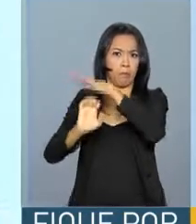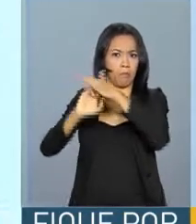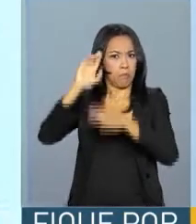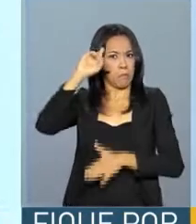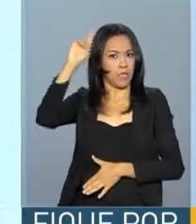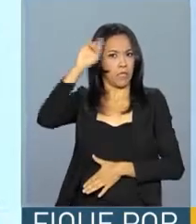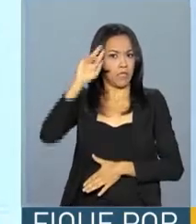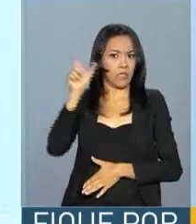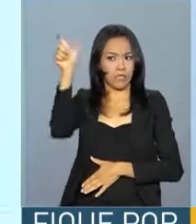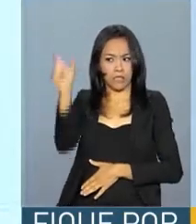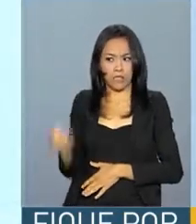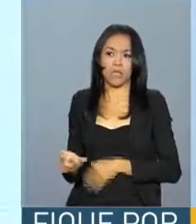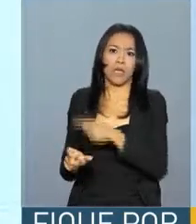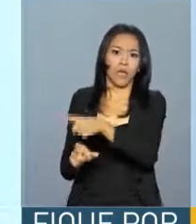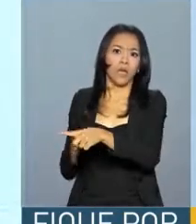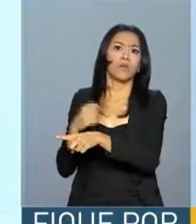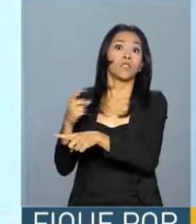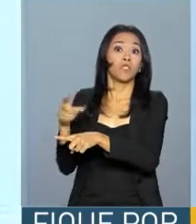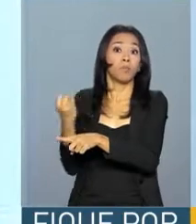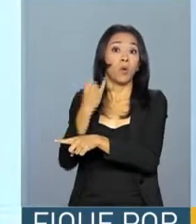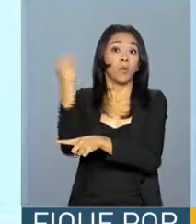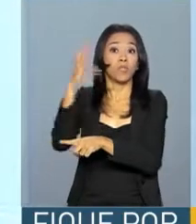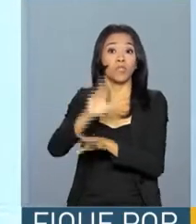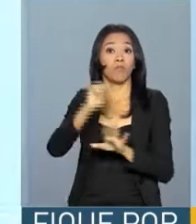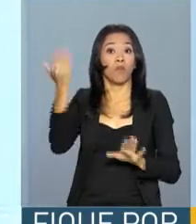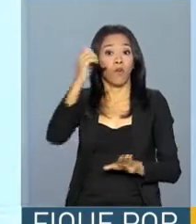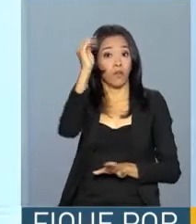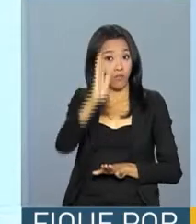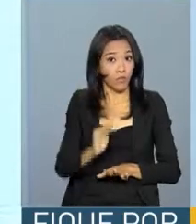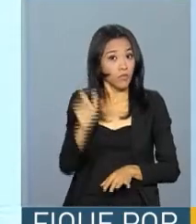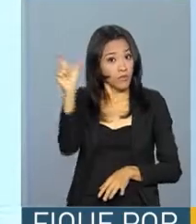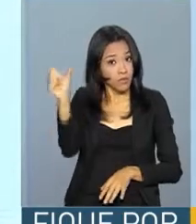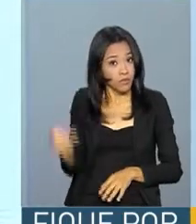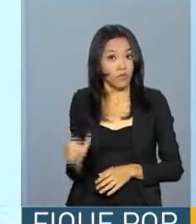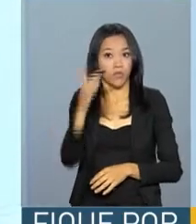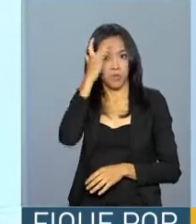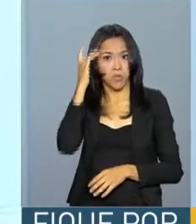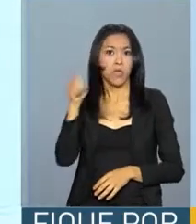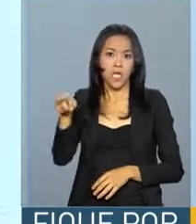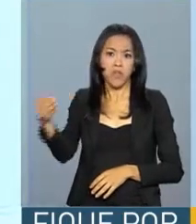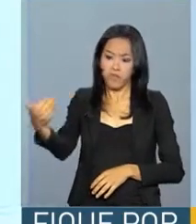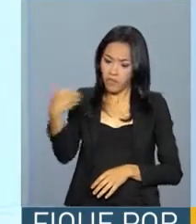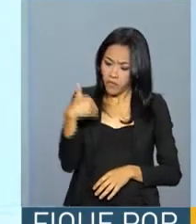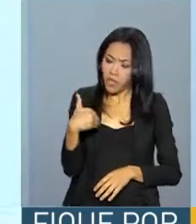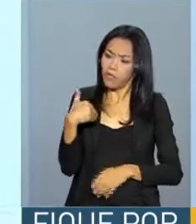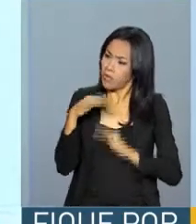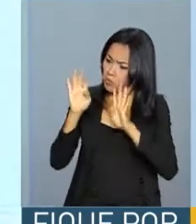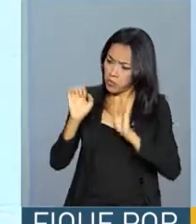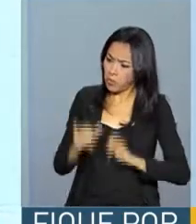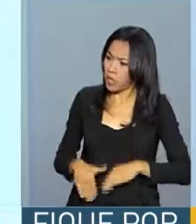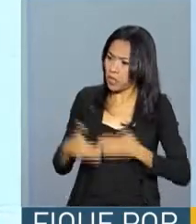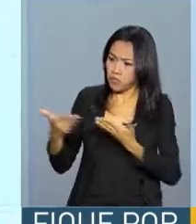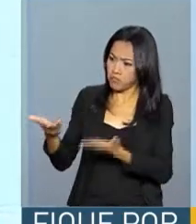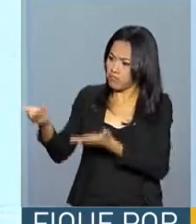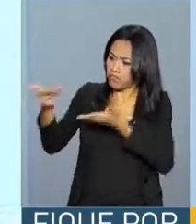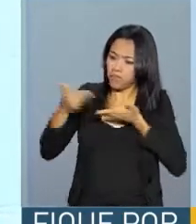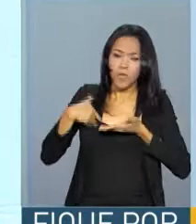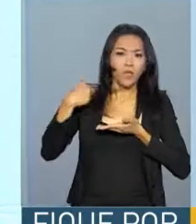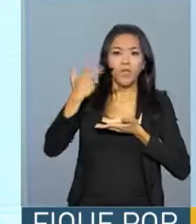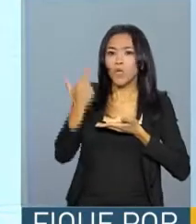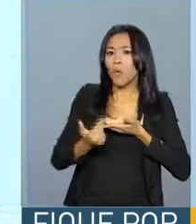tinha conotações internacionais, significações internacionais. Eu recebi ele como outros tantos